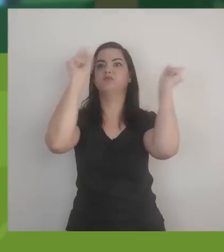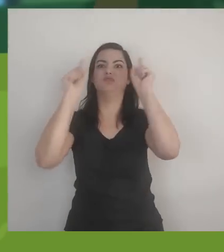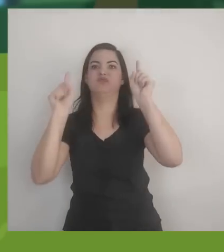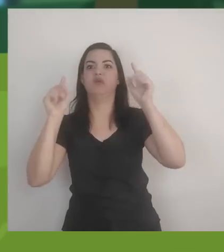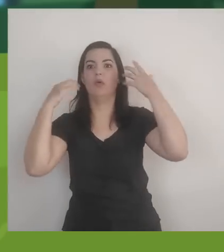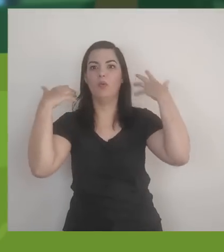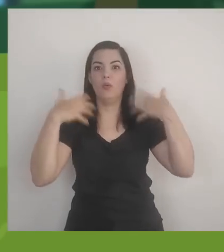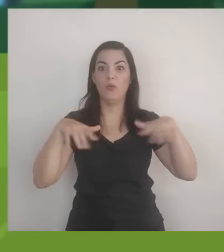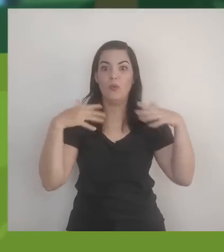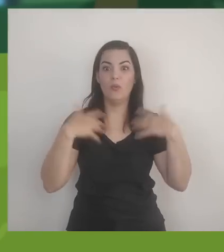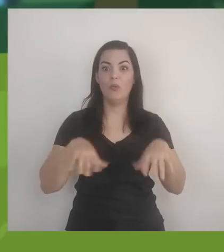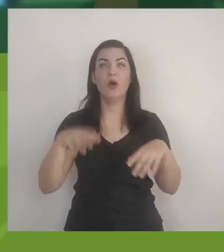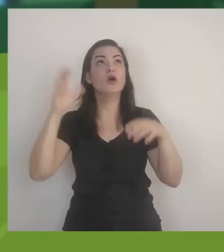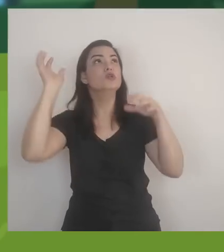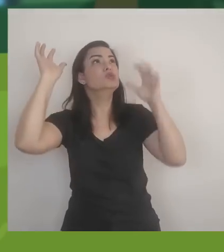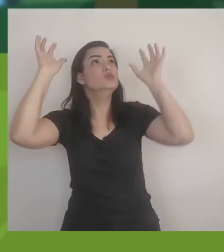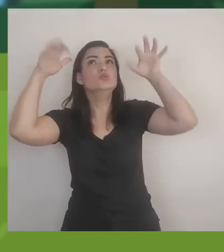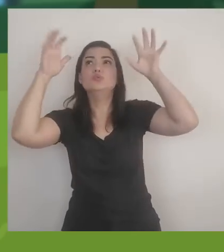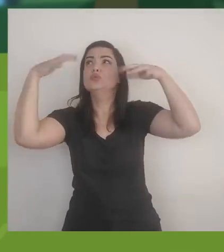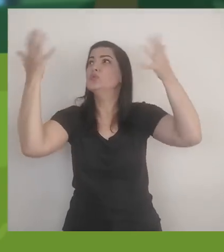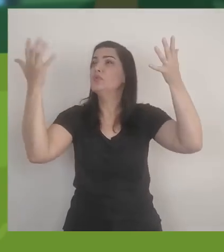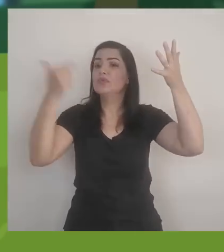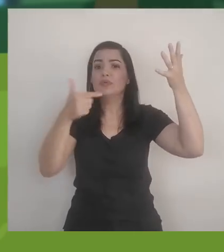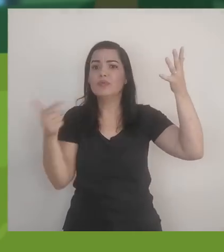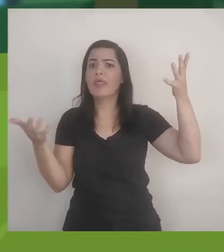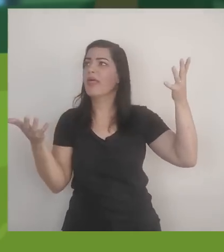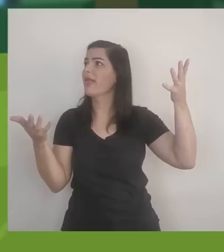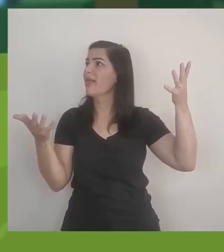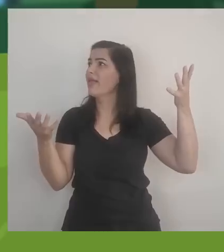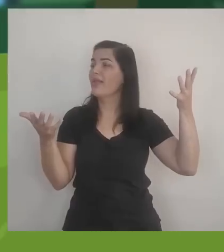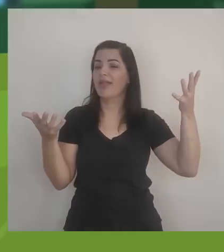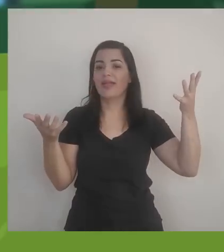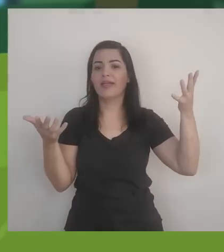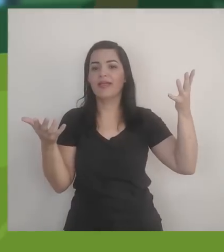Mas nem tá chovendo pra gente usar esse guarda-chuva de cabeça.